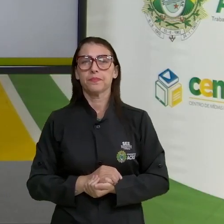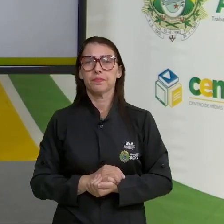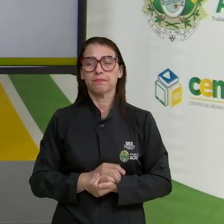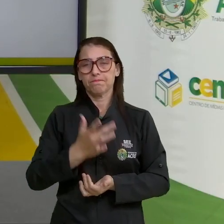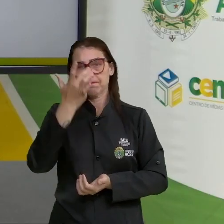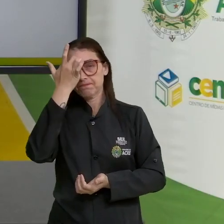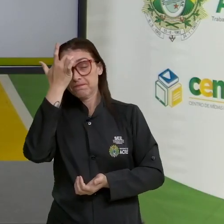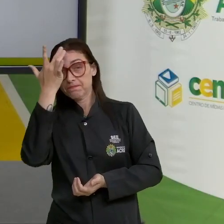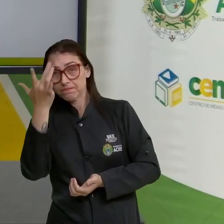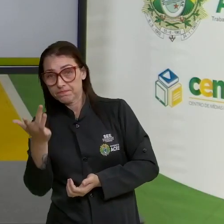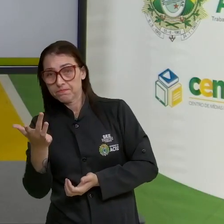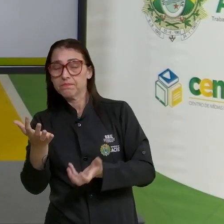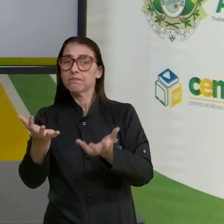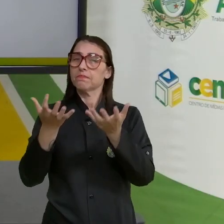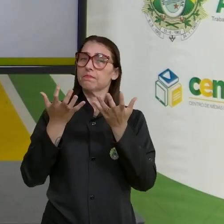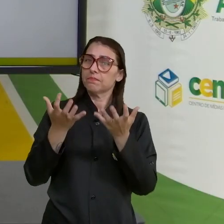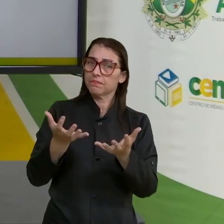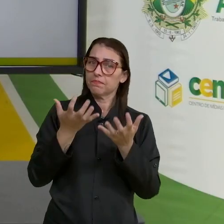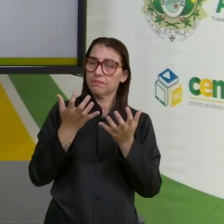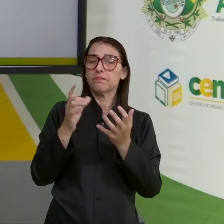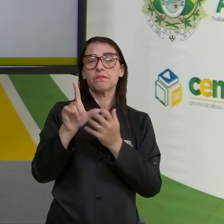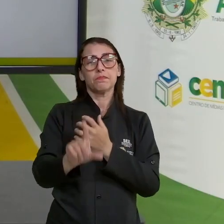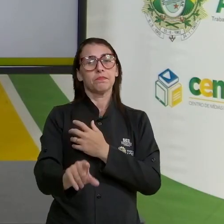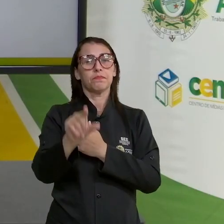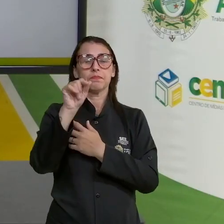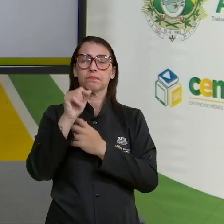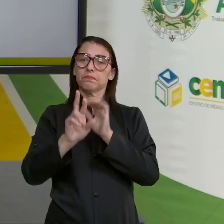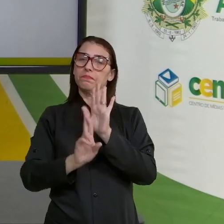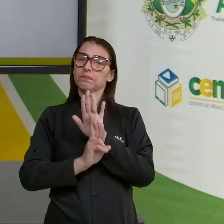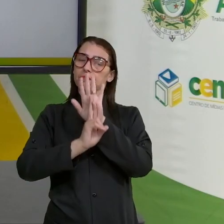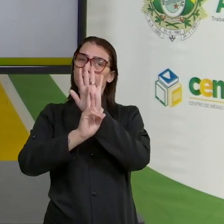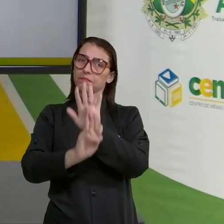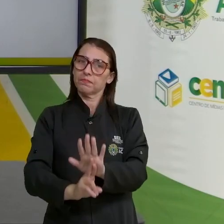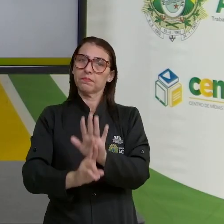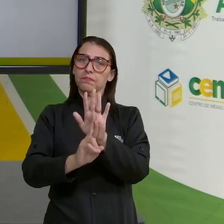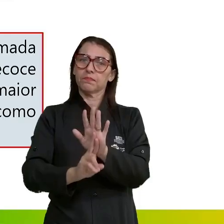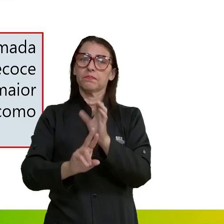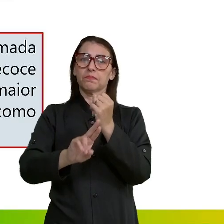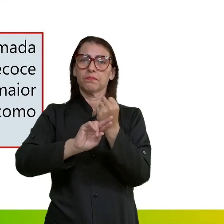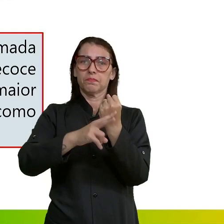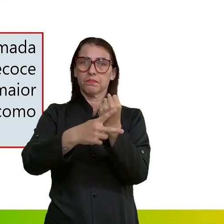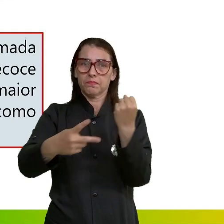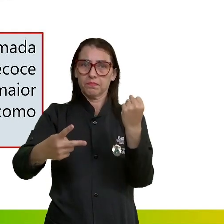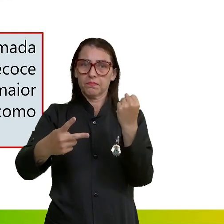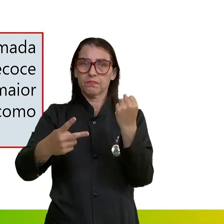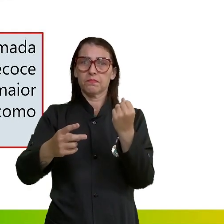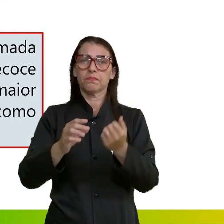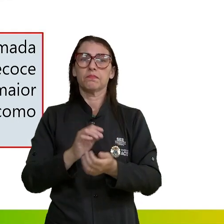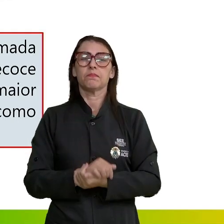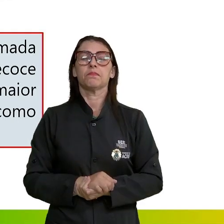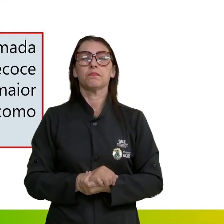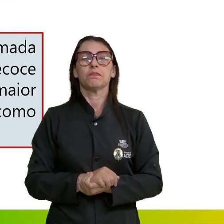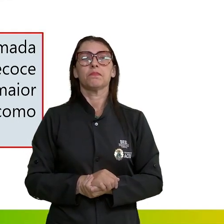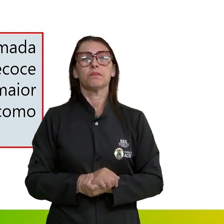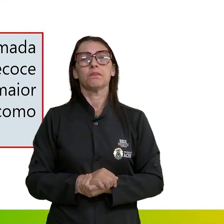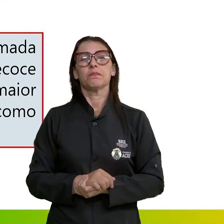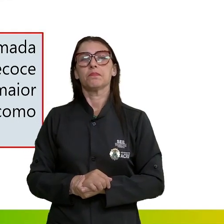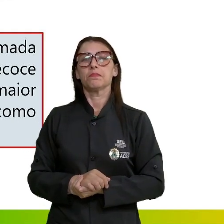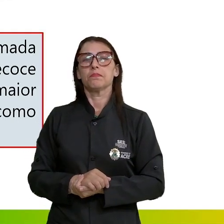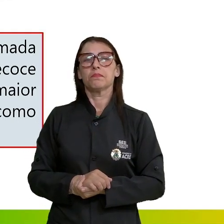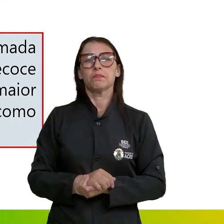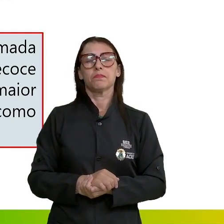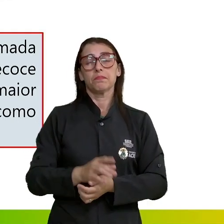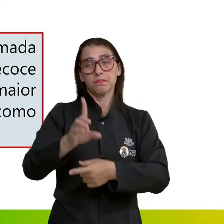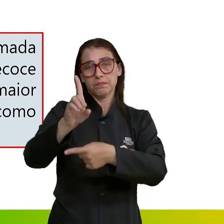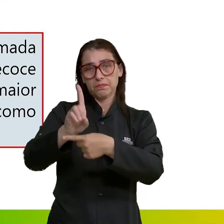muito fácil. A gente quer uma alternativa que represente aí uma consequência socioambiental. Uma alternativa que